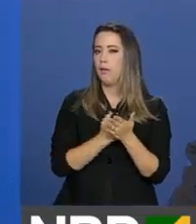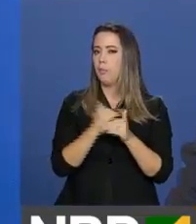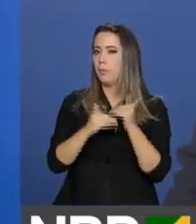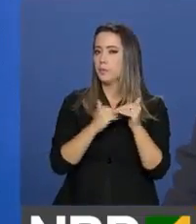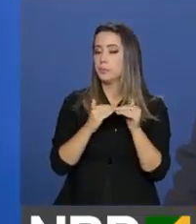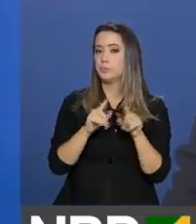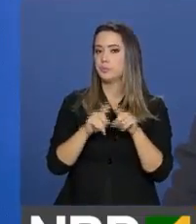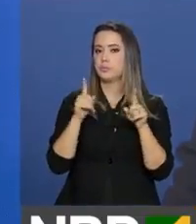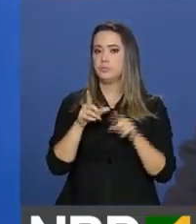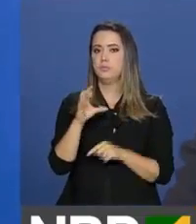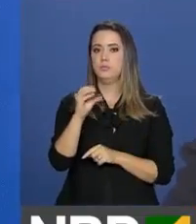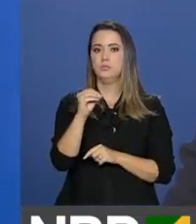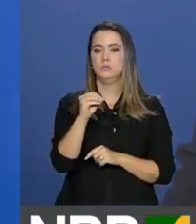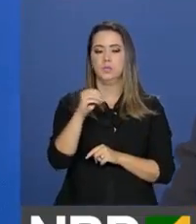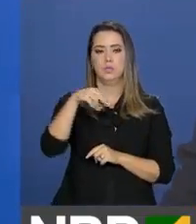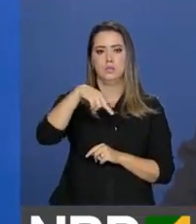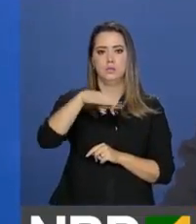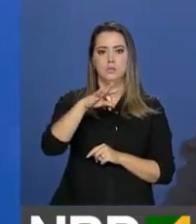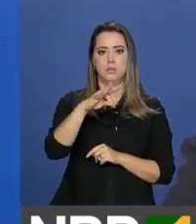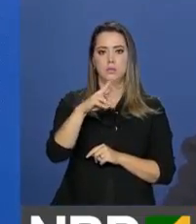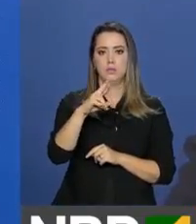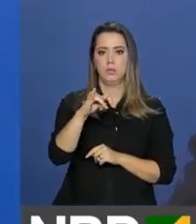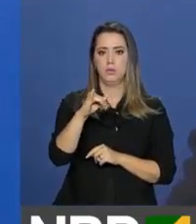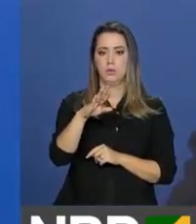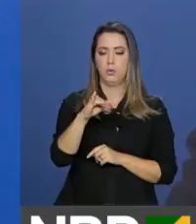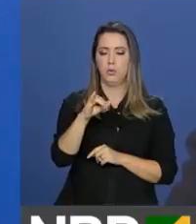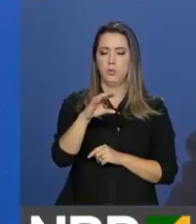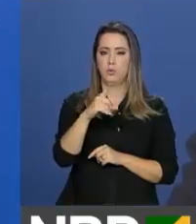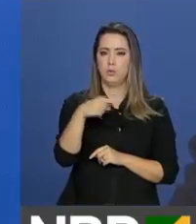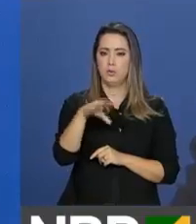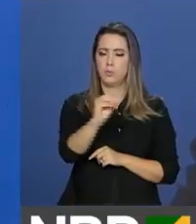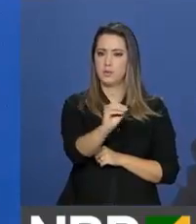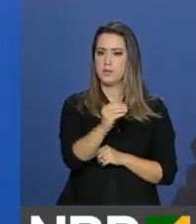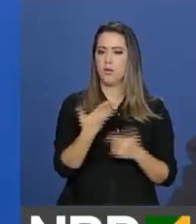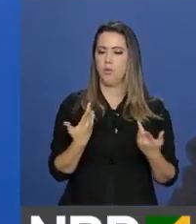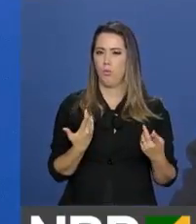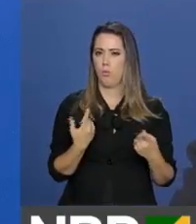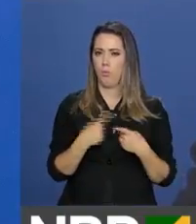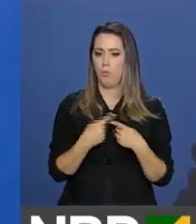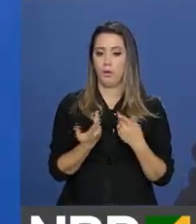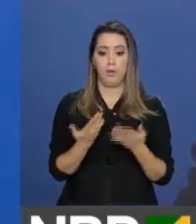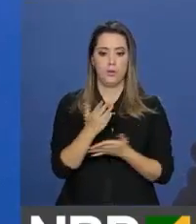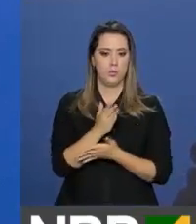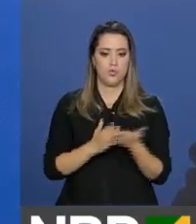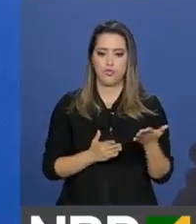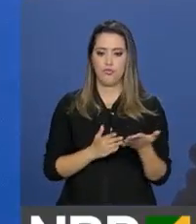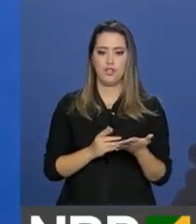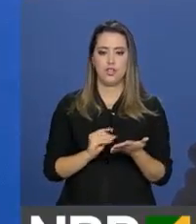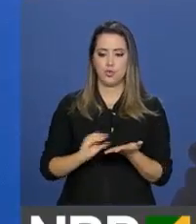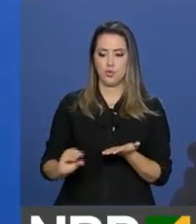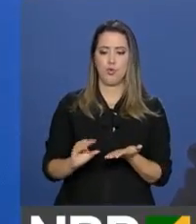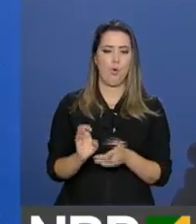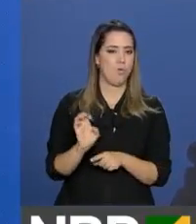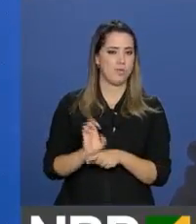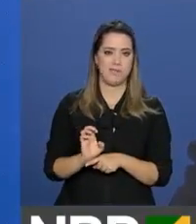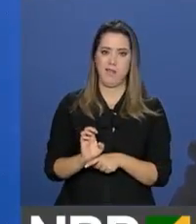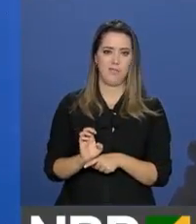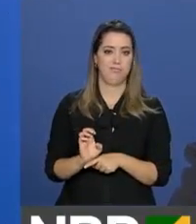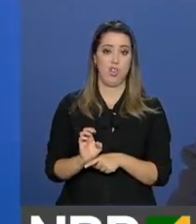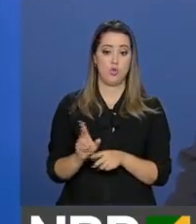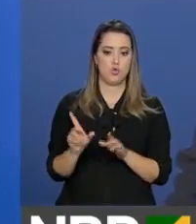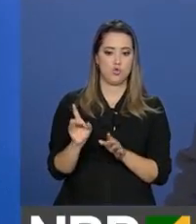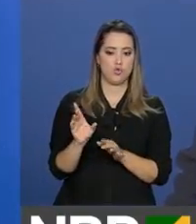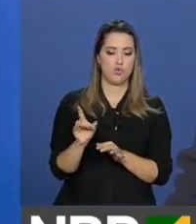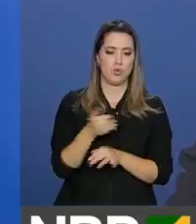partilháveis com o fundo dos estados e dos municípios. Esta foi a razão. Ou seja, houve uma centralização em detrimento